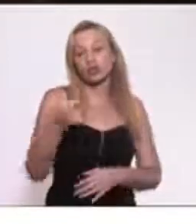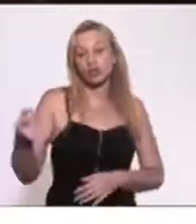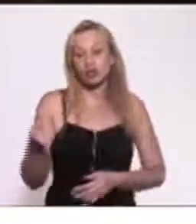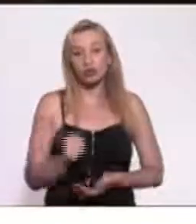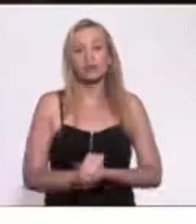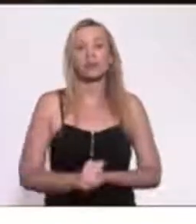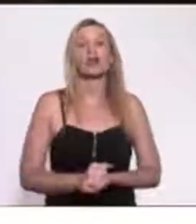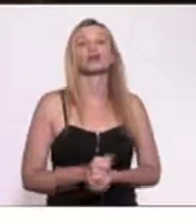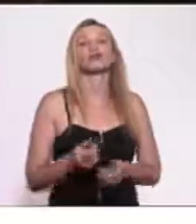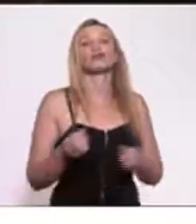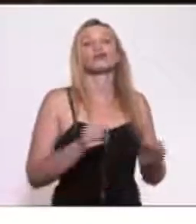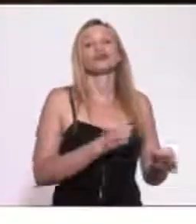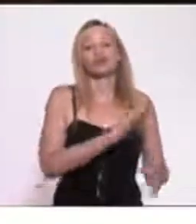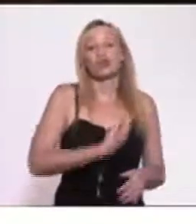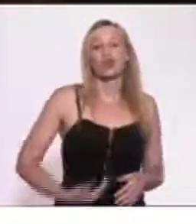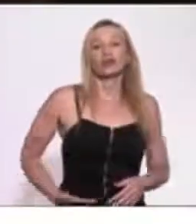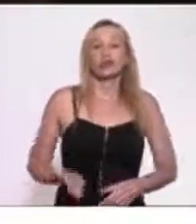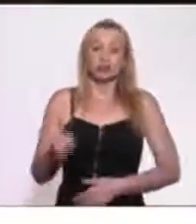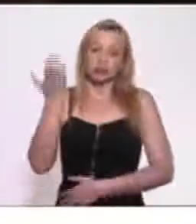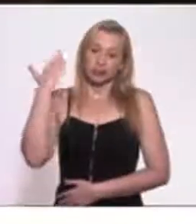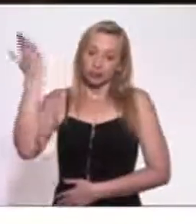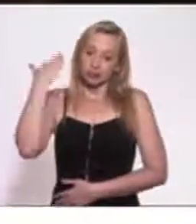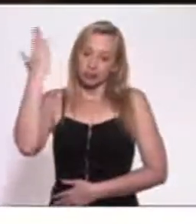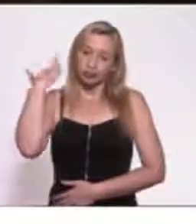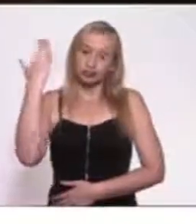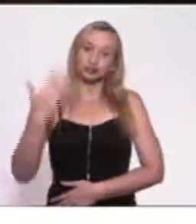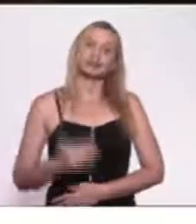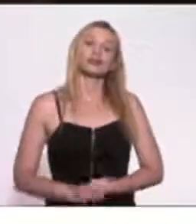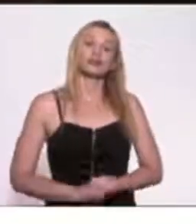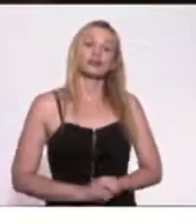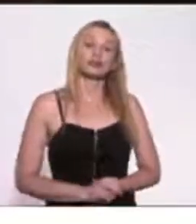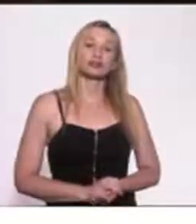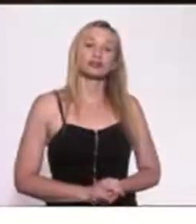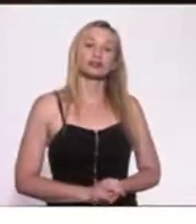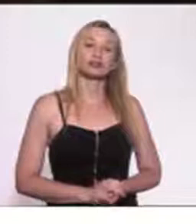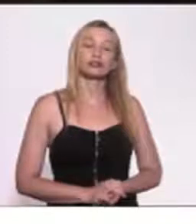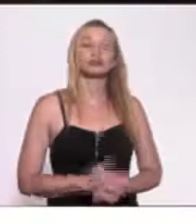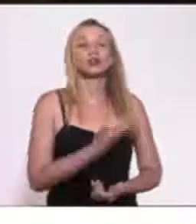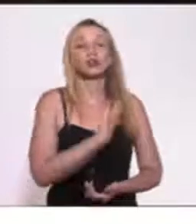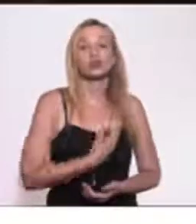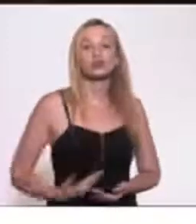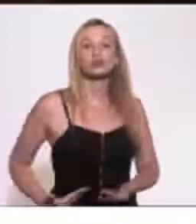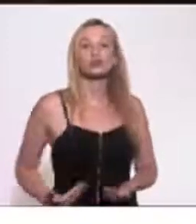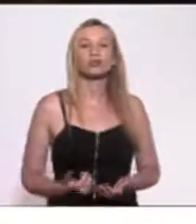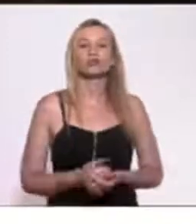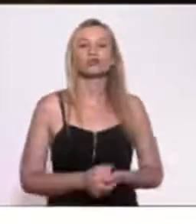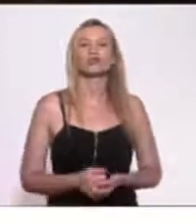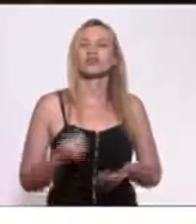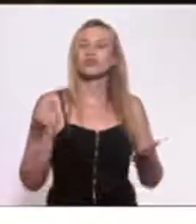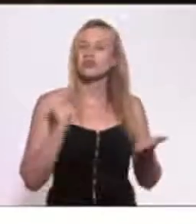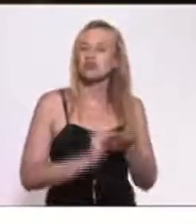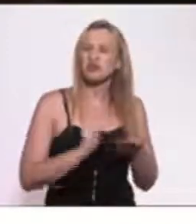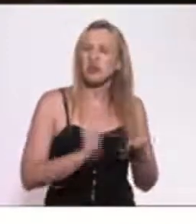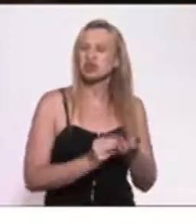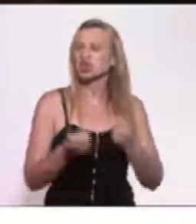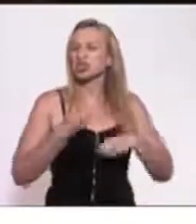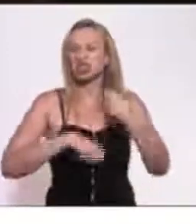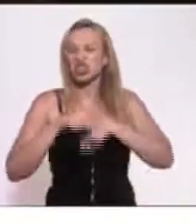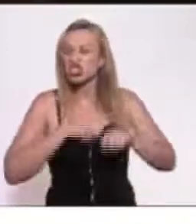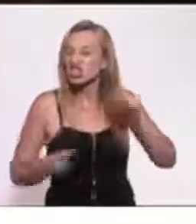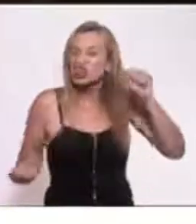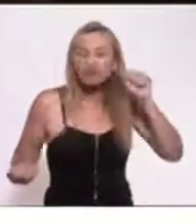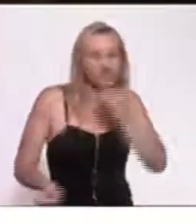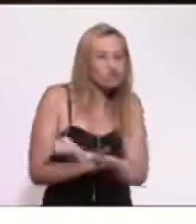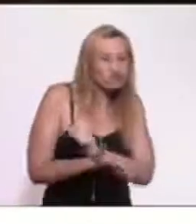os governos passados nos impuseram essa situação. Governos que foram marcados por má gestão, por corrupção,